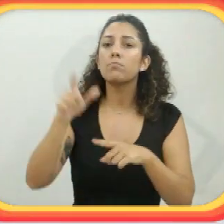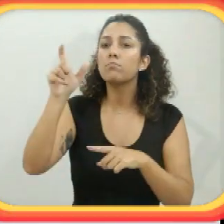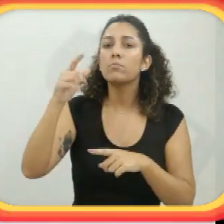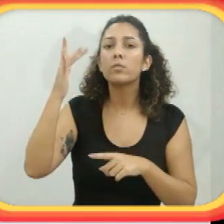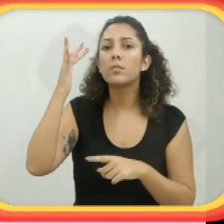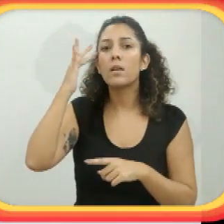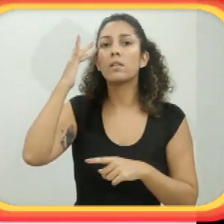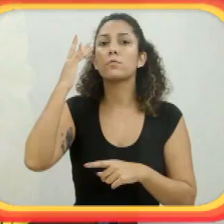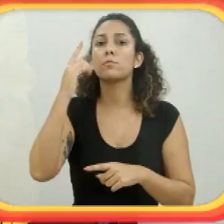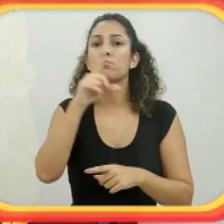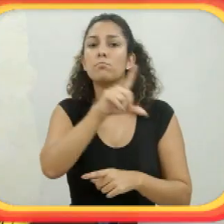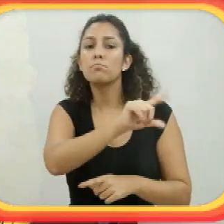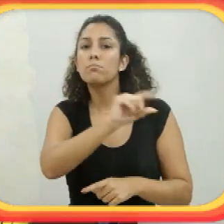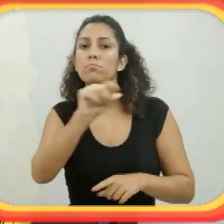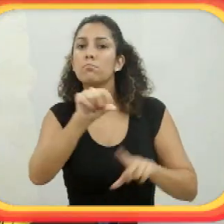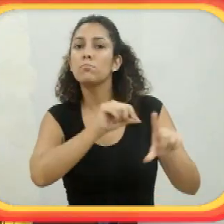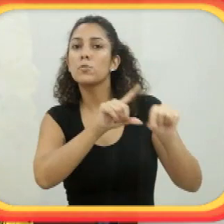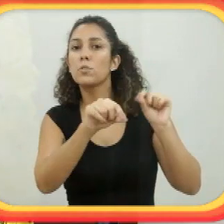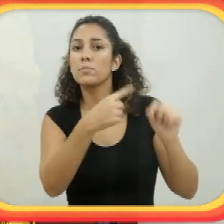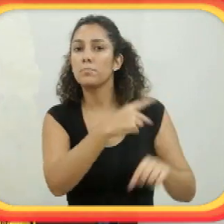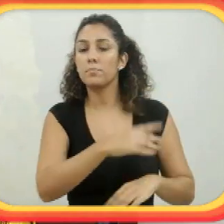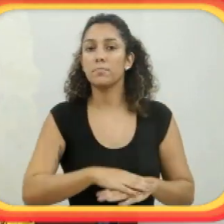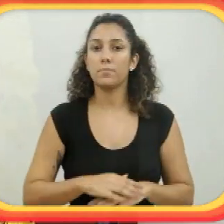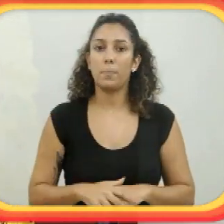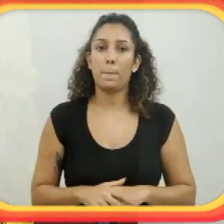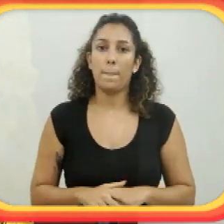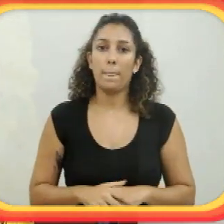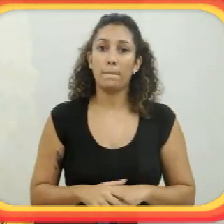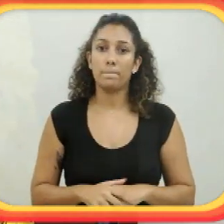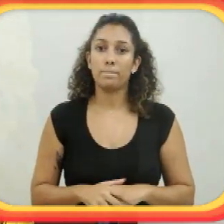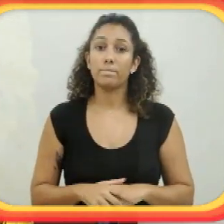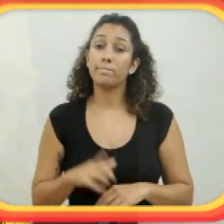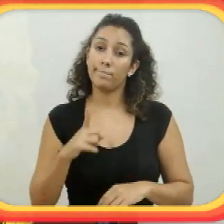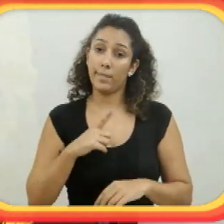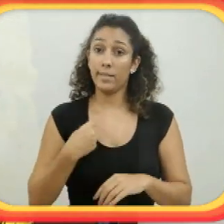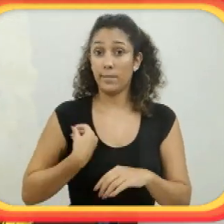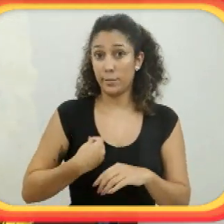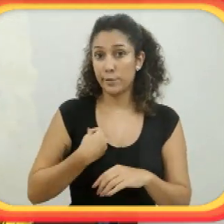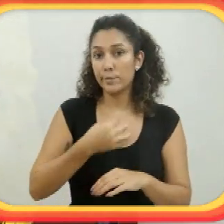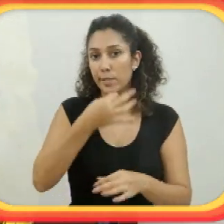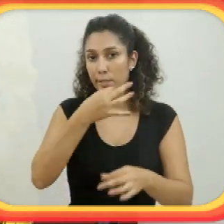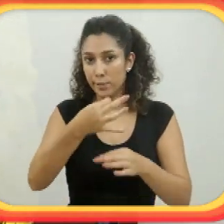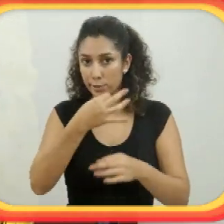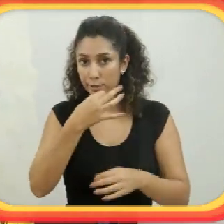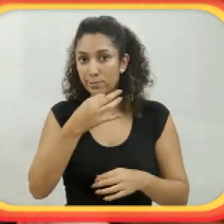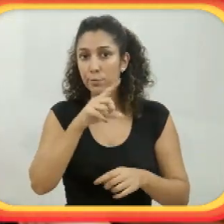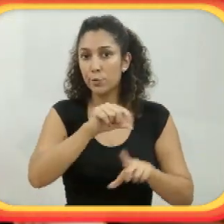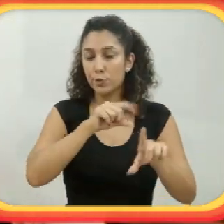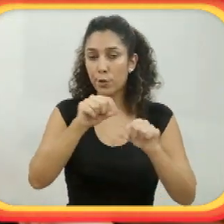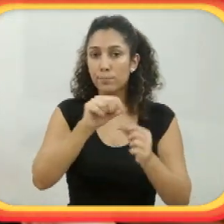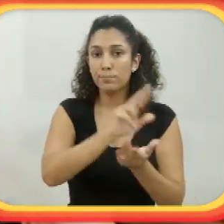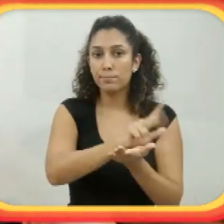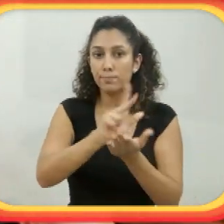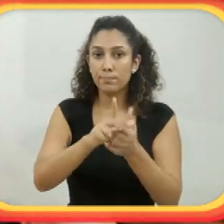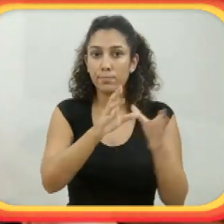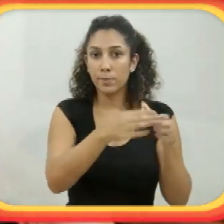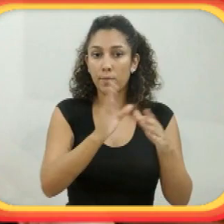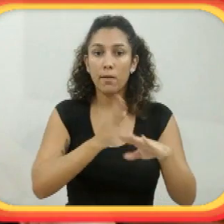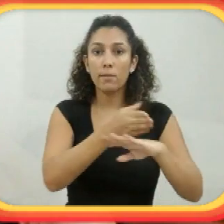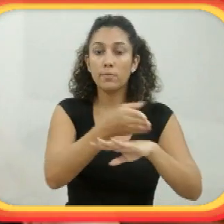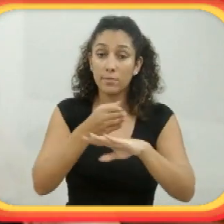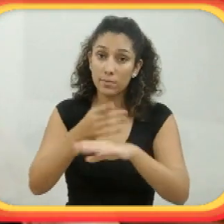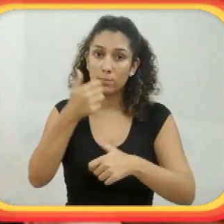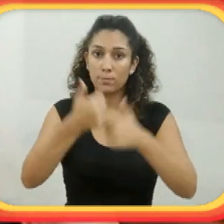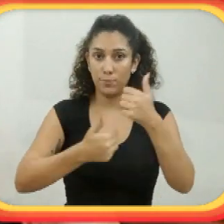de Tóquio deste ano. Por que o senhor acha que elas foram escolhidas? Existe um